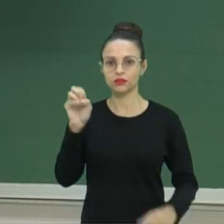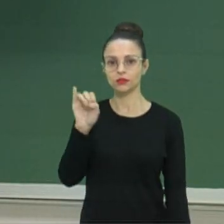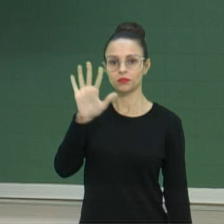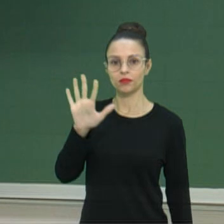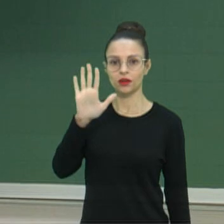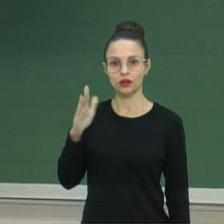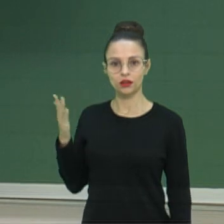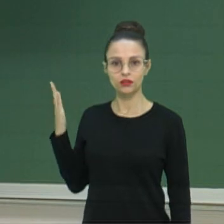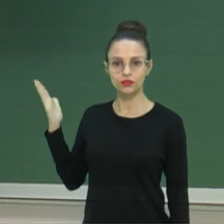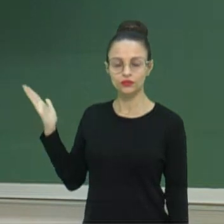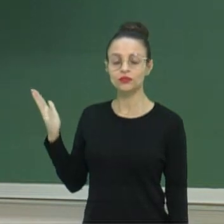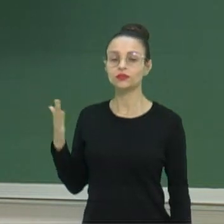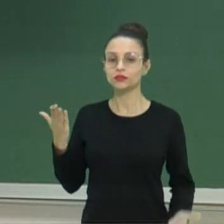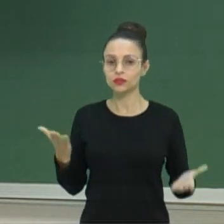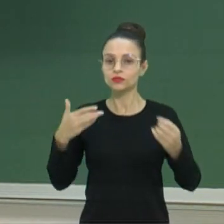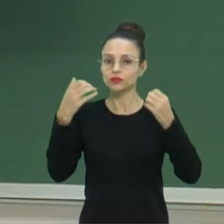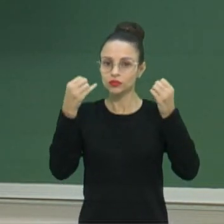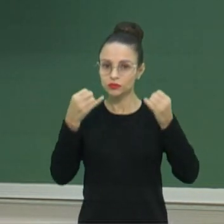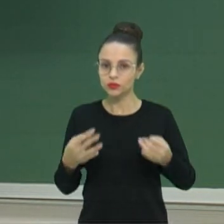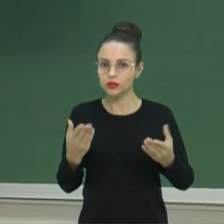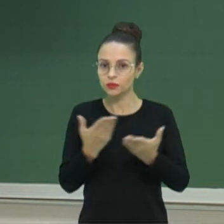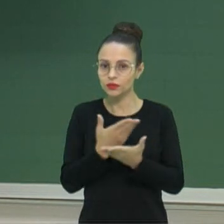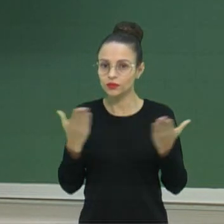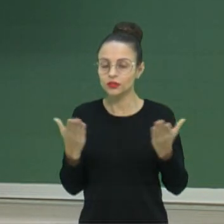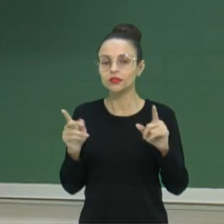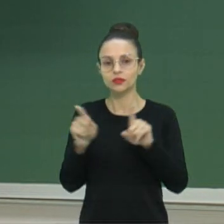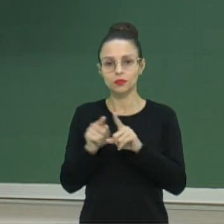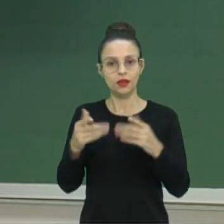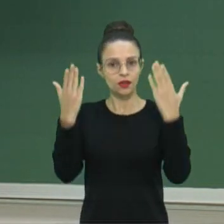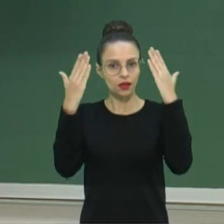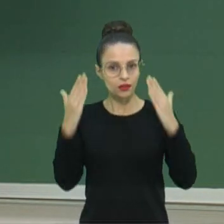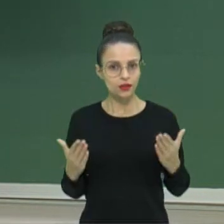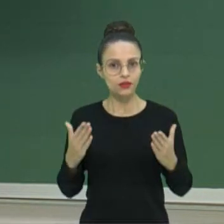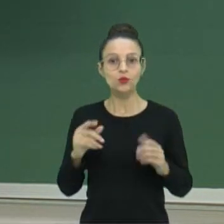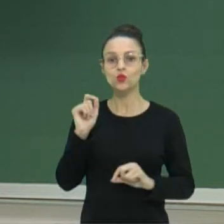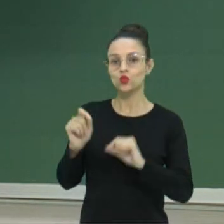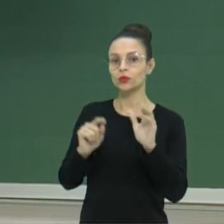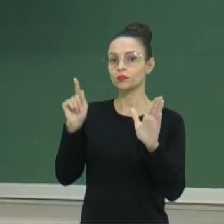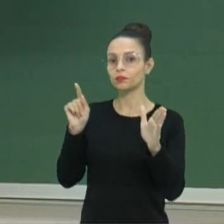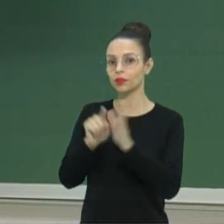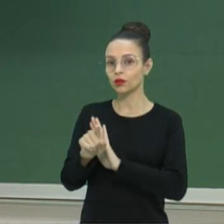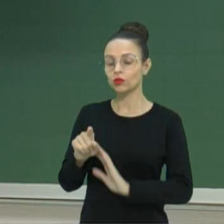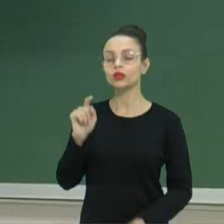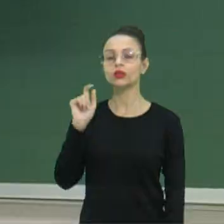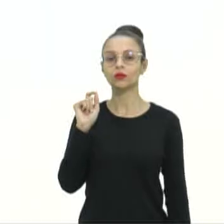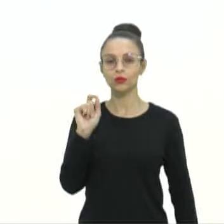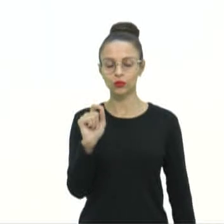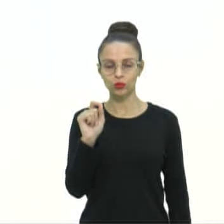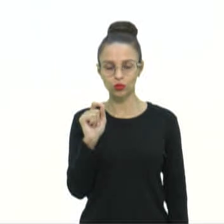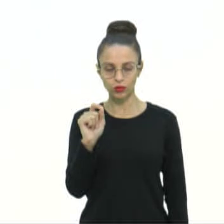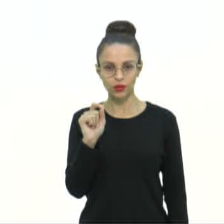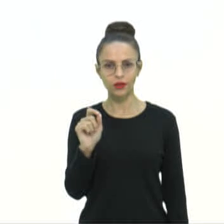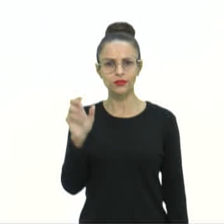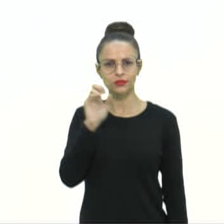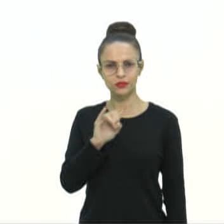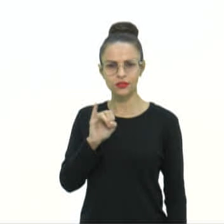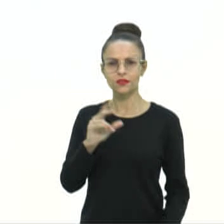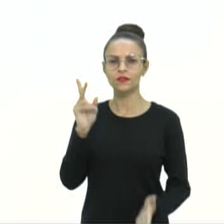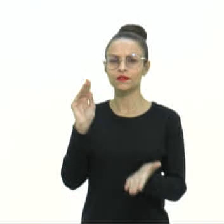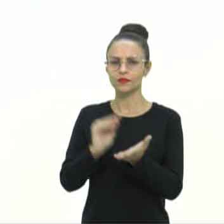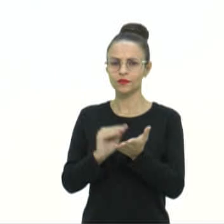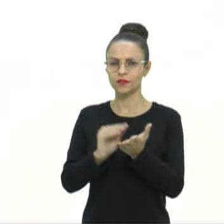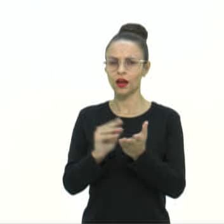né? E, como eu falei para vocês, analisar também a pergunta, né? A pergunta é, mesmo com a ausência de ventos por